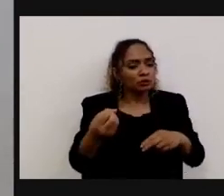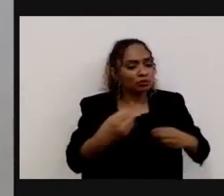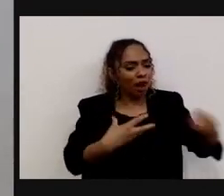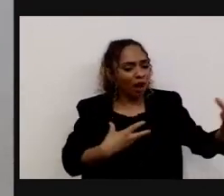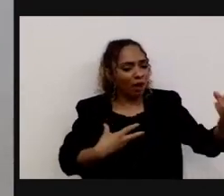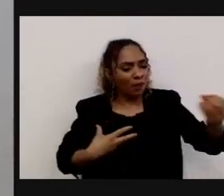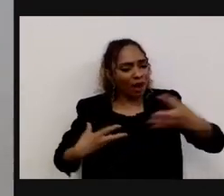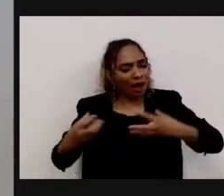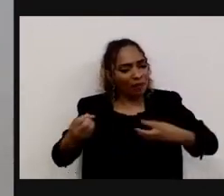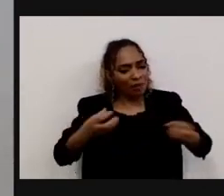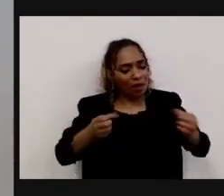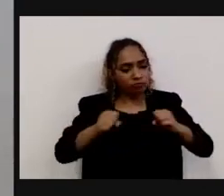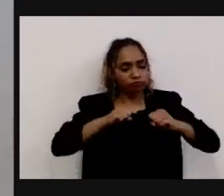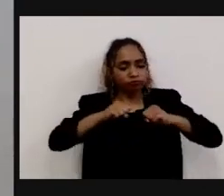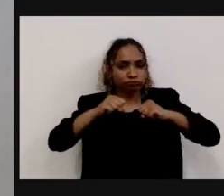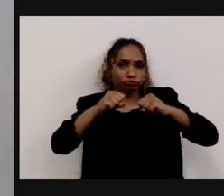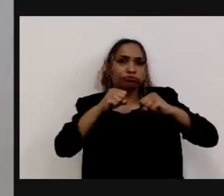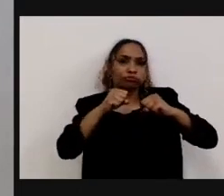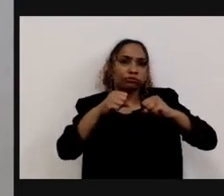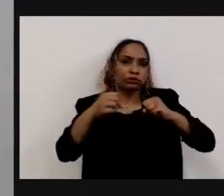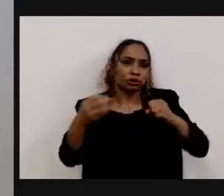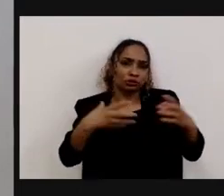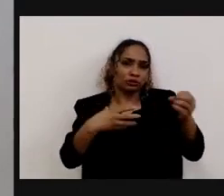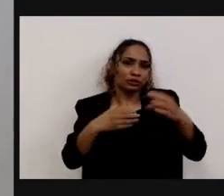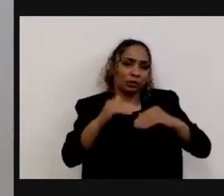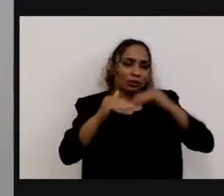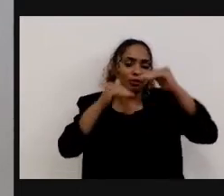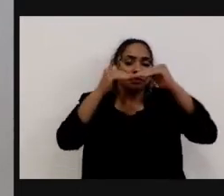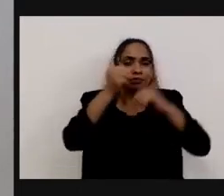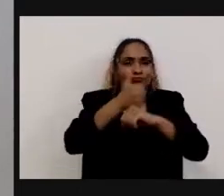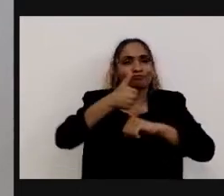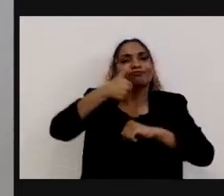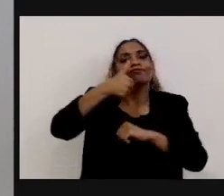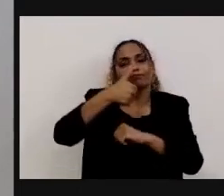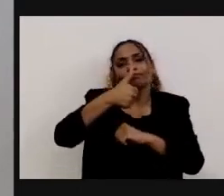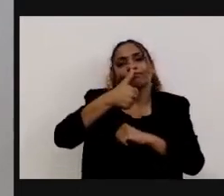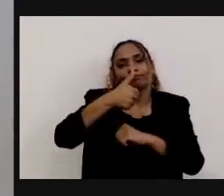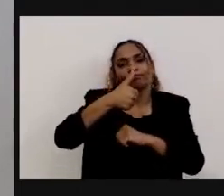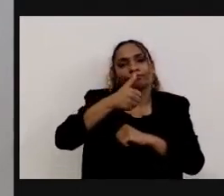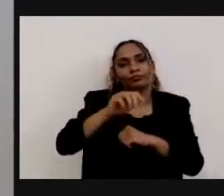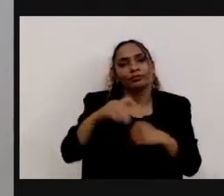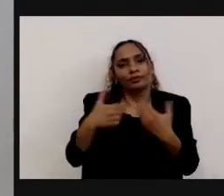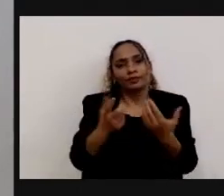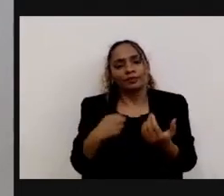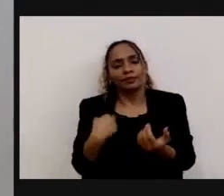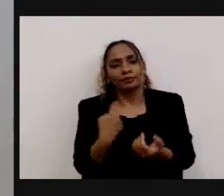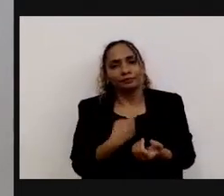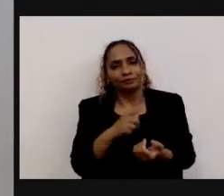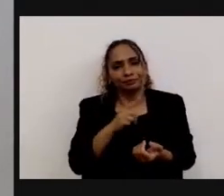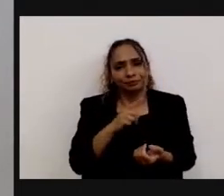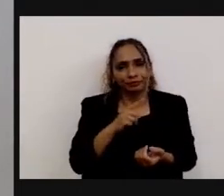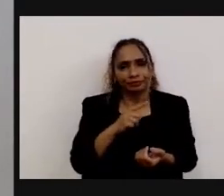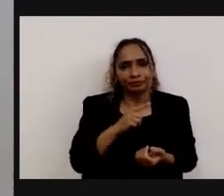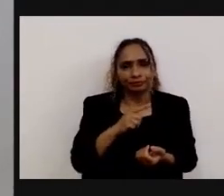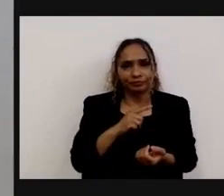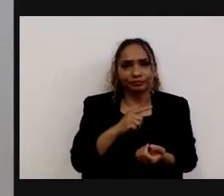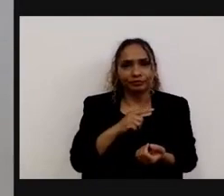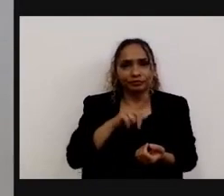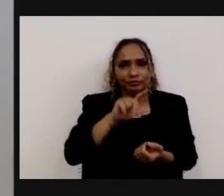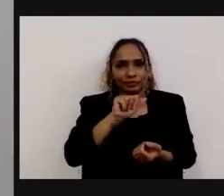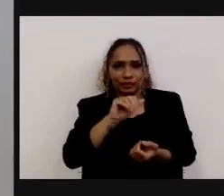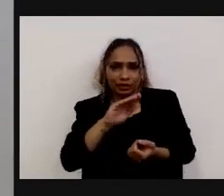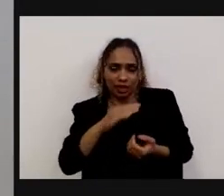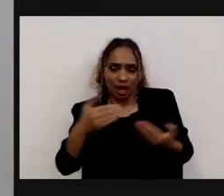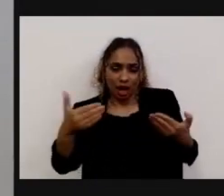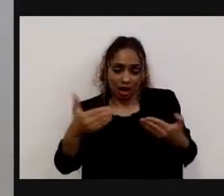que são mais impactantes para Inovar e que tem maior desempenho e a gente tem isso exatamente que tem acontecido no laboratório